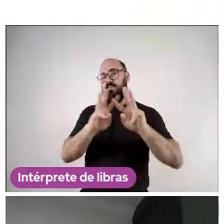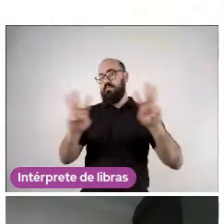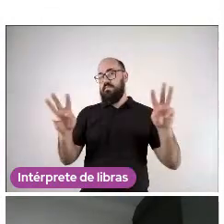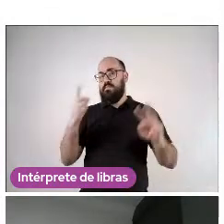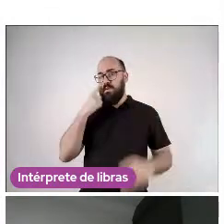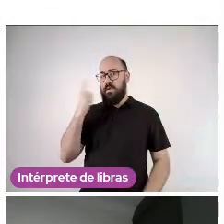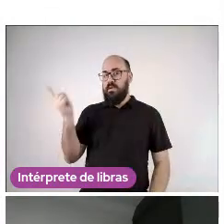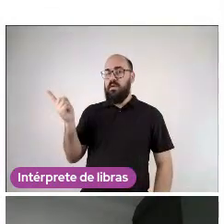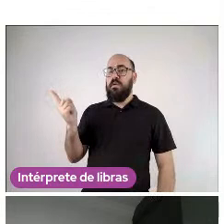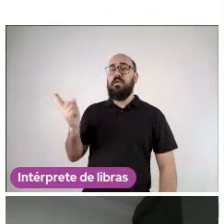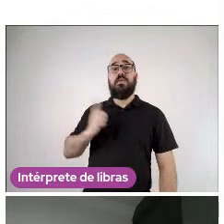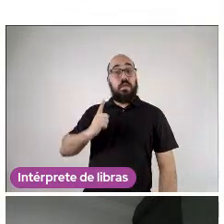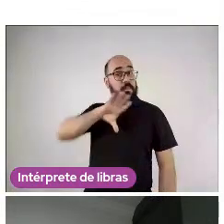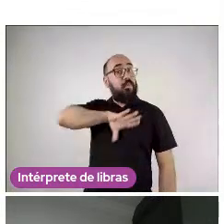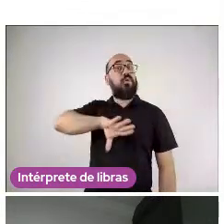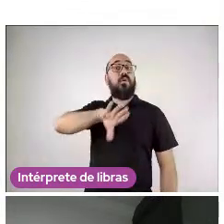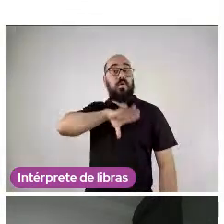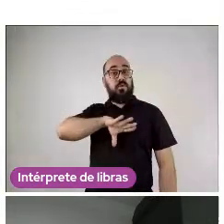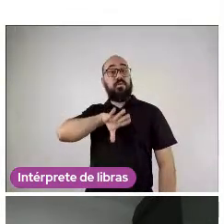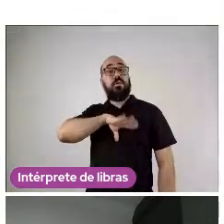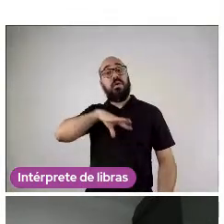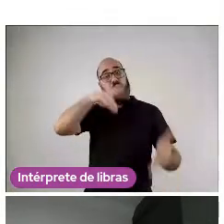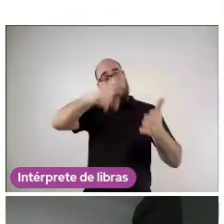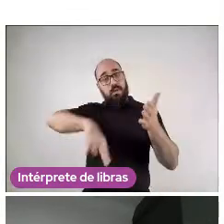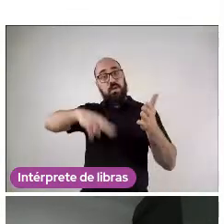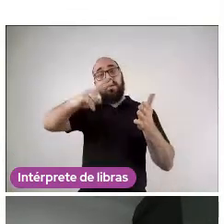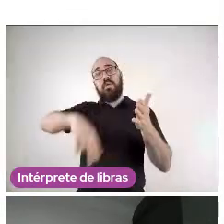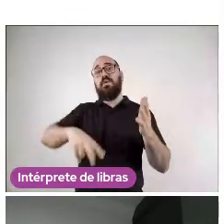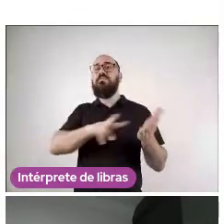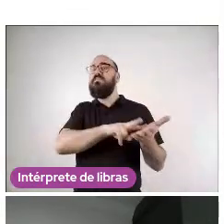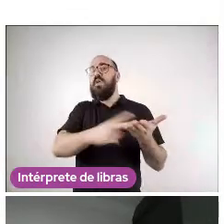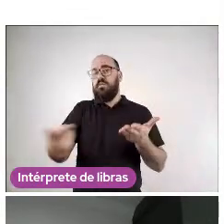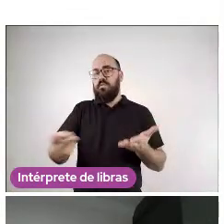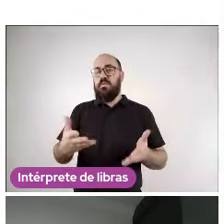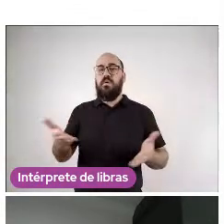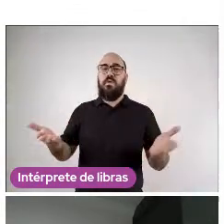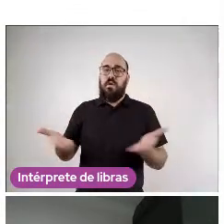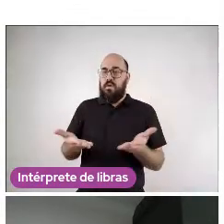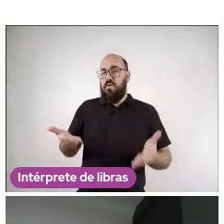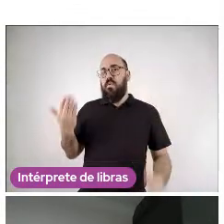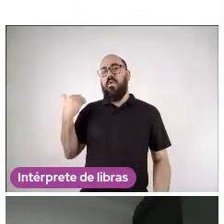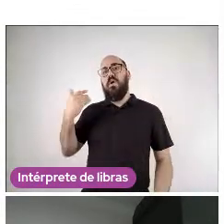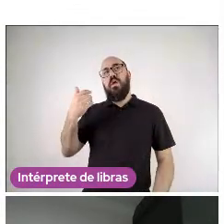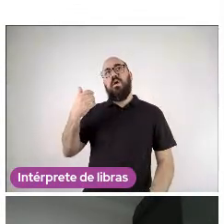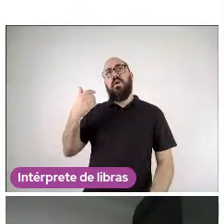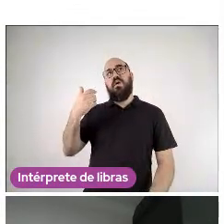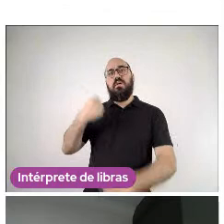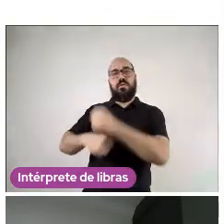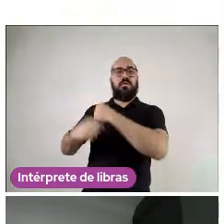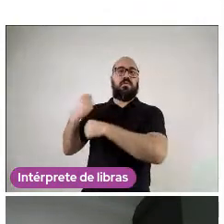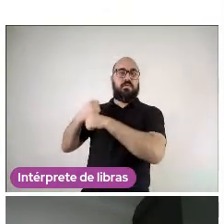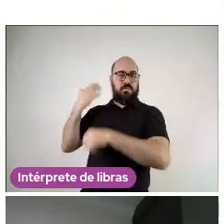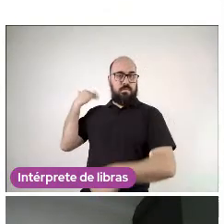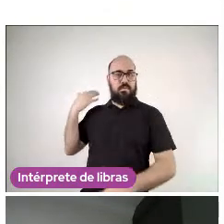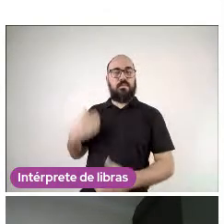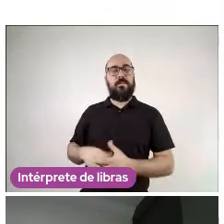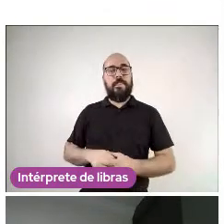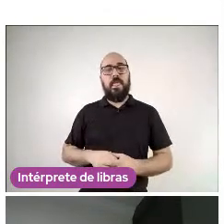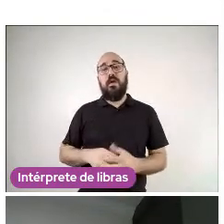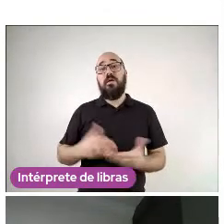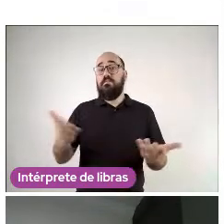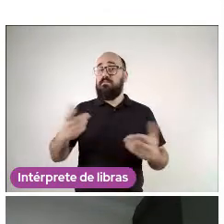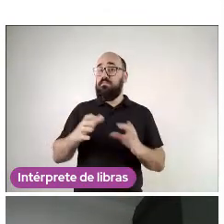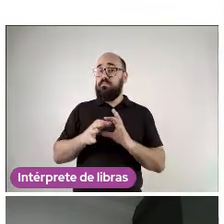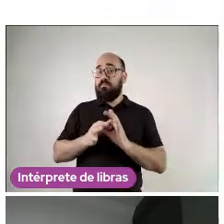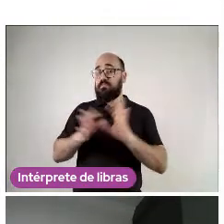no português brasileiro, que a gente conseguiu traduzir recentemente, no final do ano passado. Então, isso está disponível